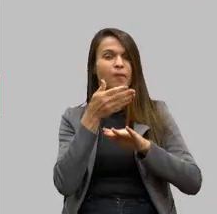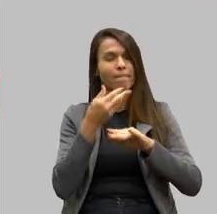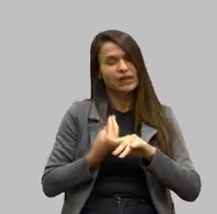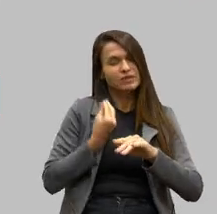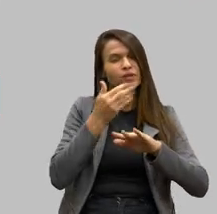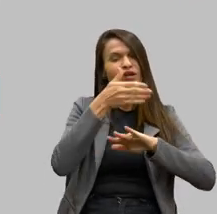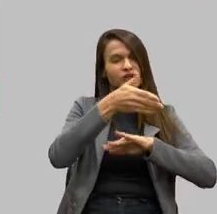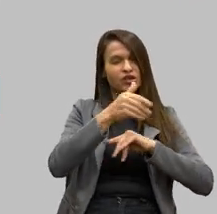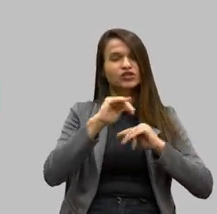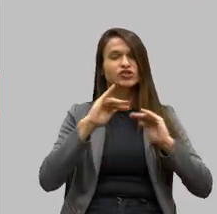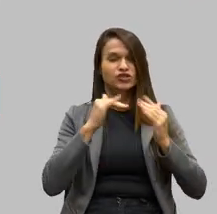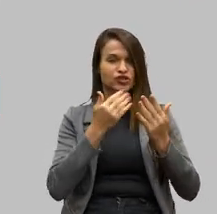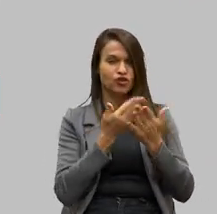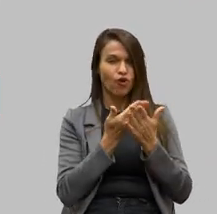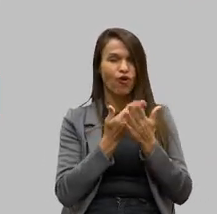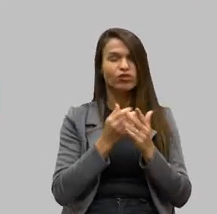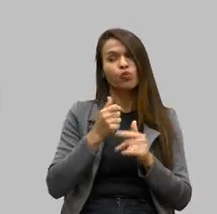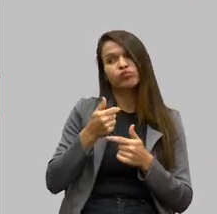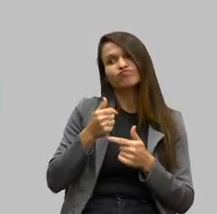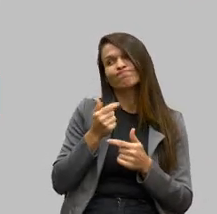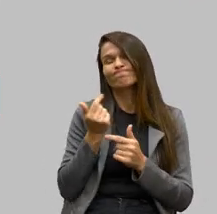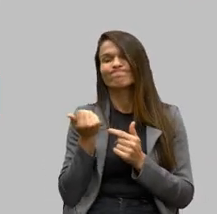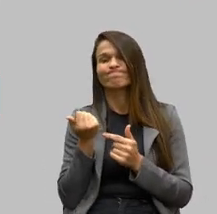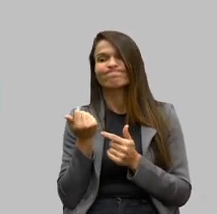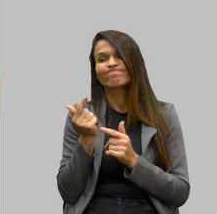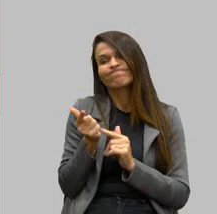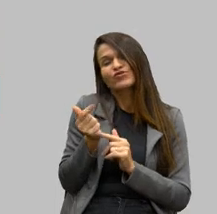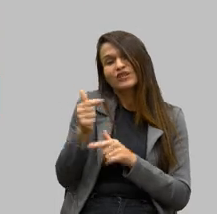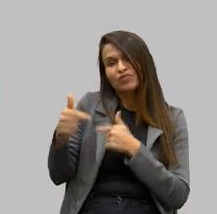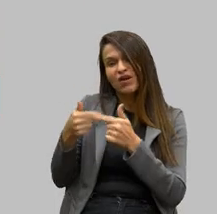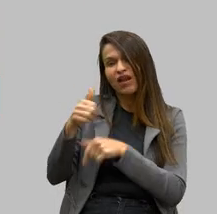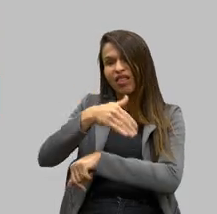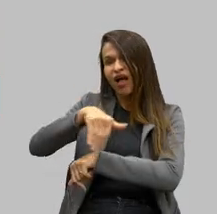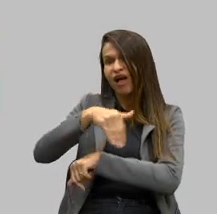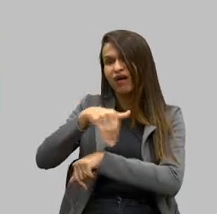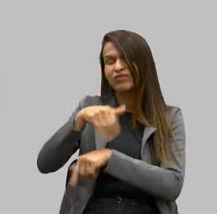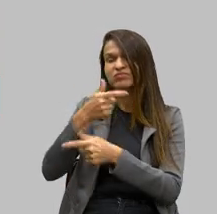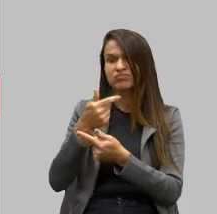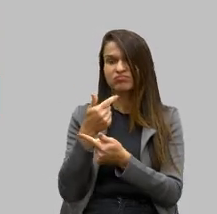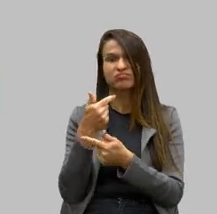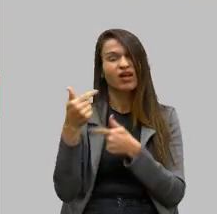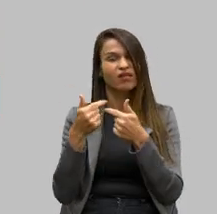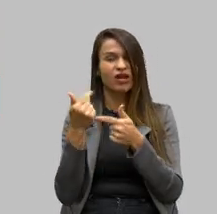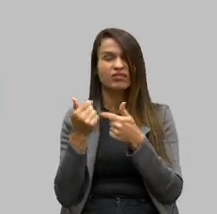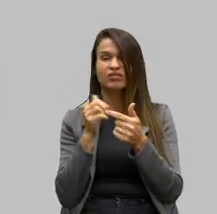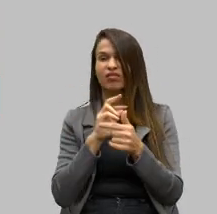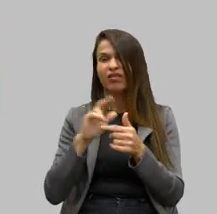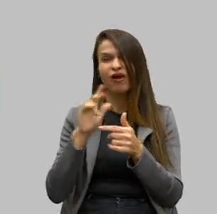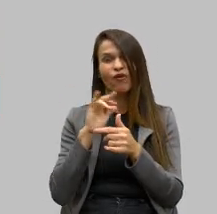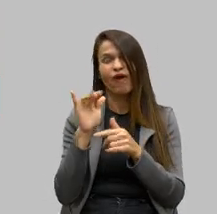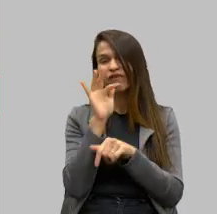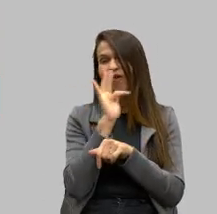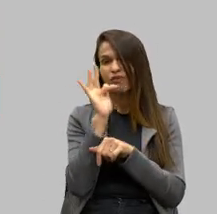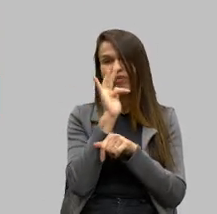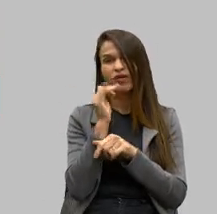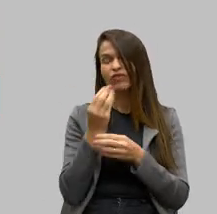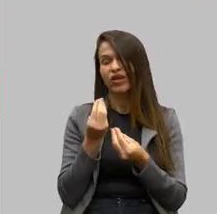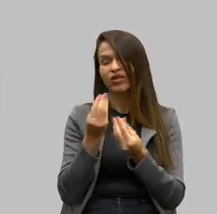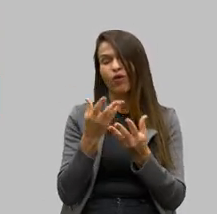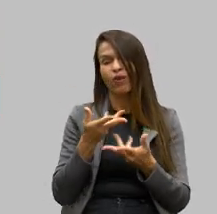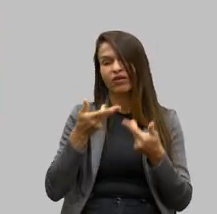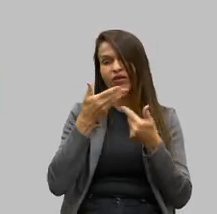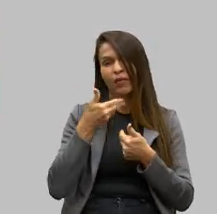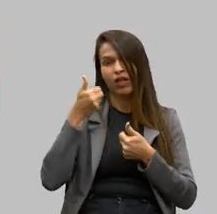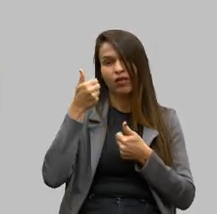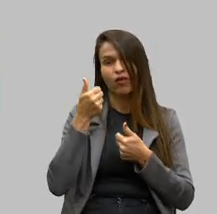trabalhando, às vezes, na rua, em empregos, às vezes, que são informais, e que realmente não vai dar para ele uma qualificação melhor. O que